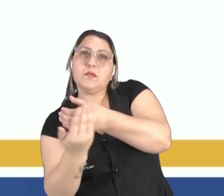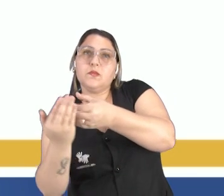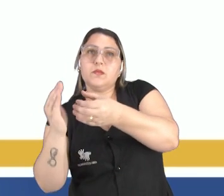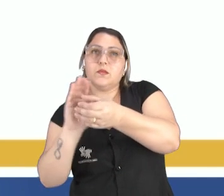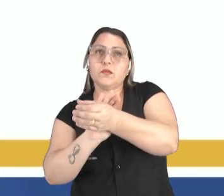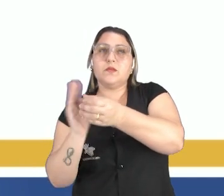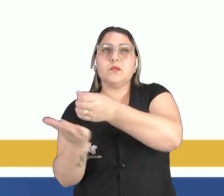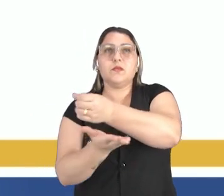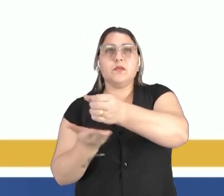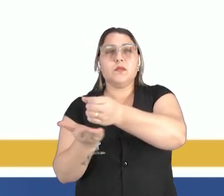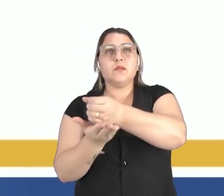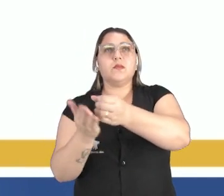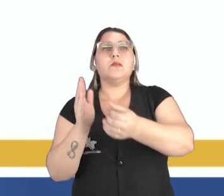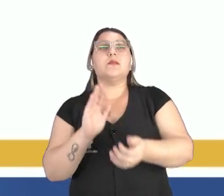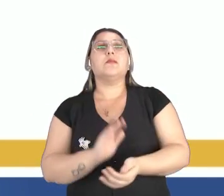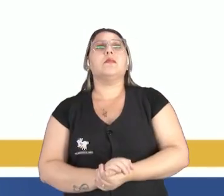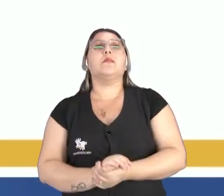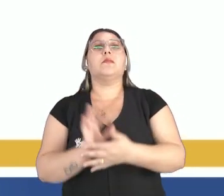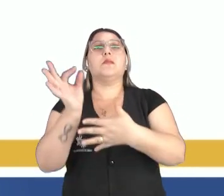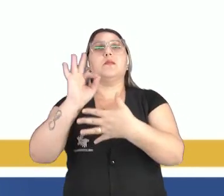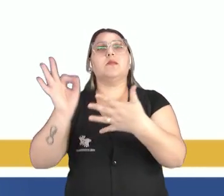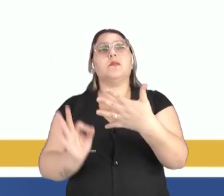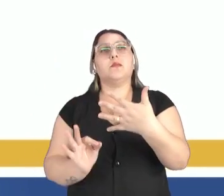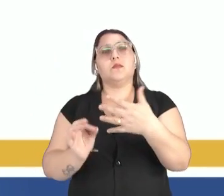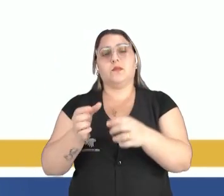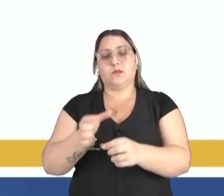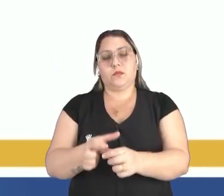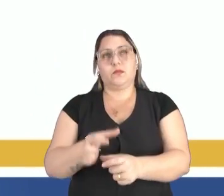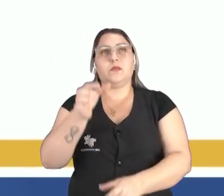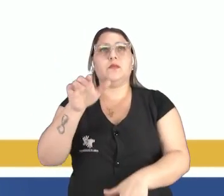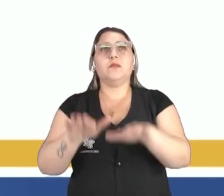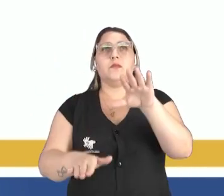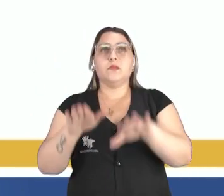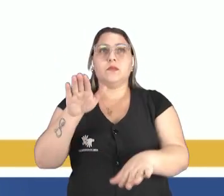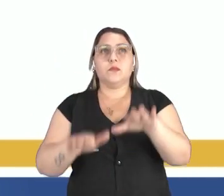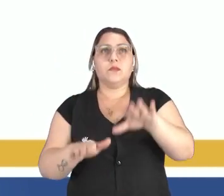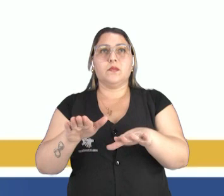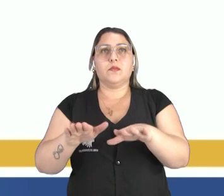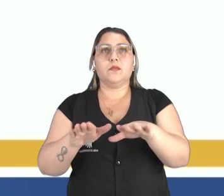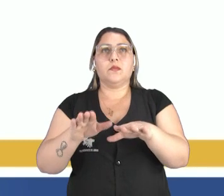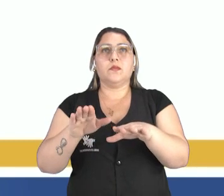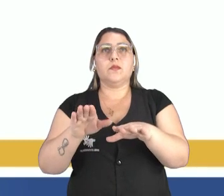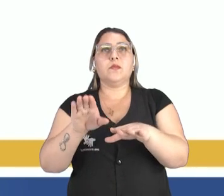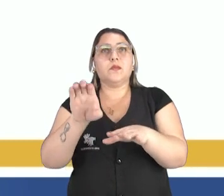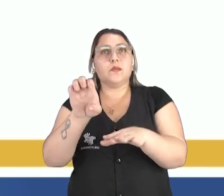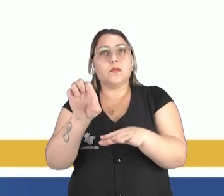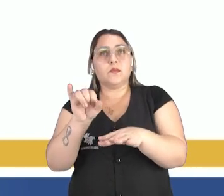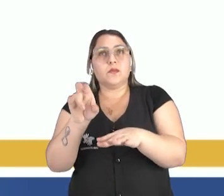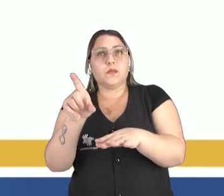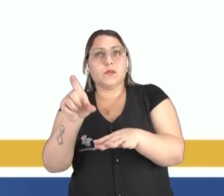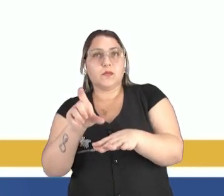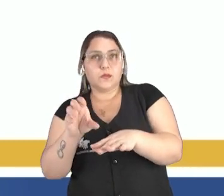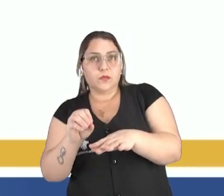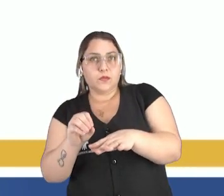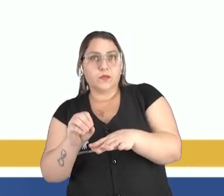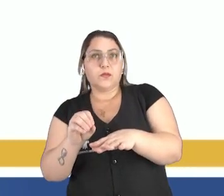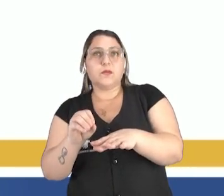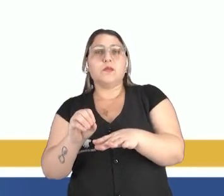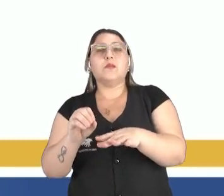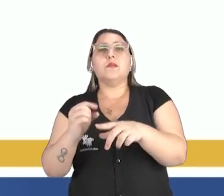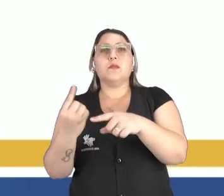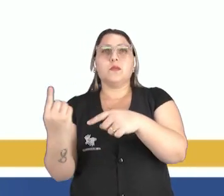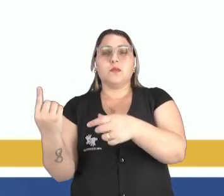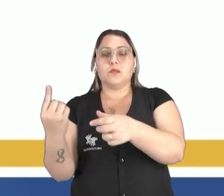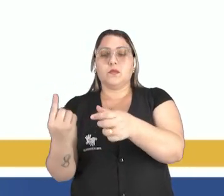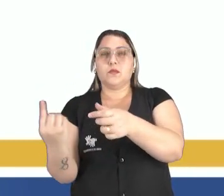de compreender. Classificação dos cilindros. Dependendo da inclinação do eixo, ou seja, o ângulo formado pela geratriz, que é a